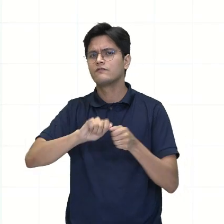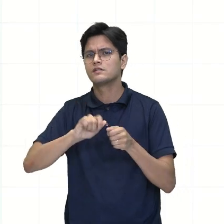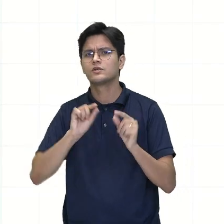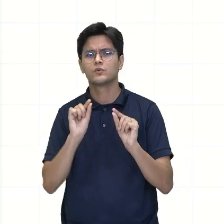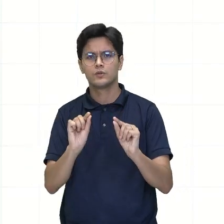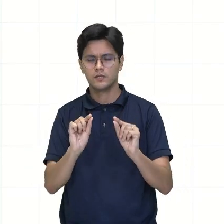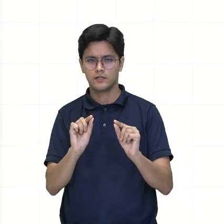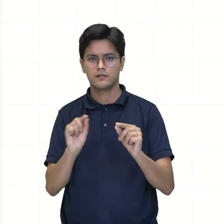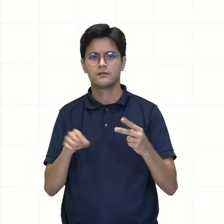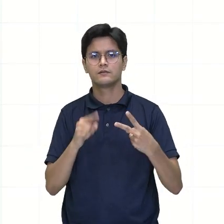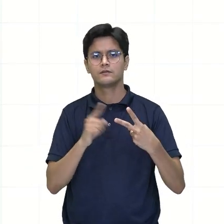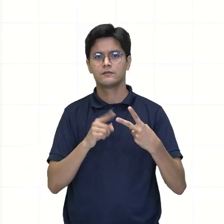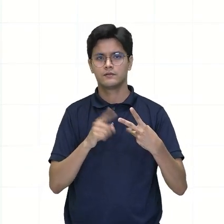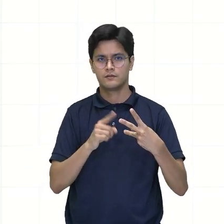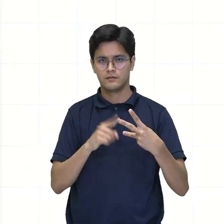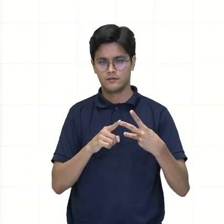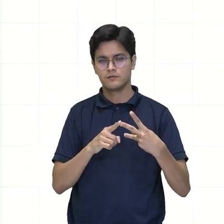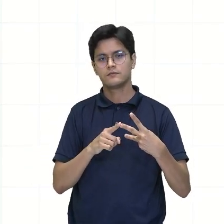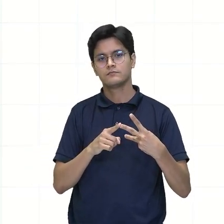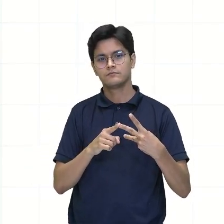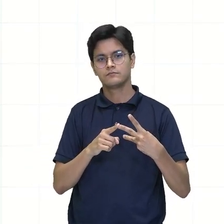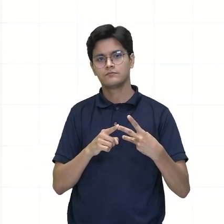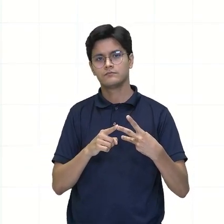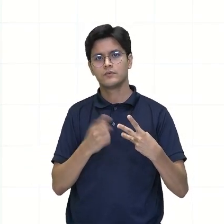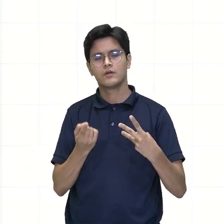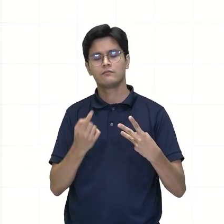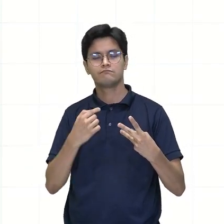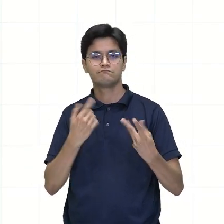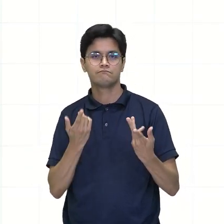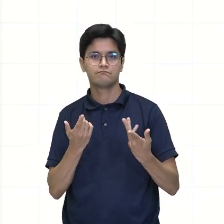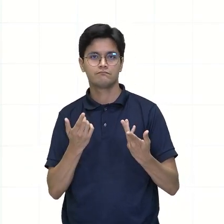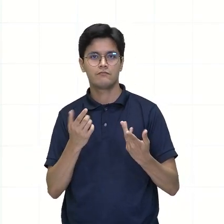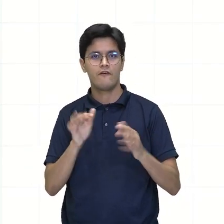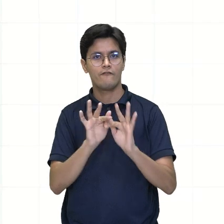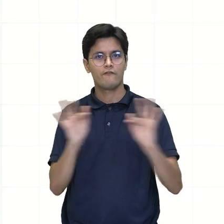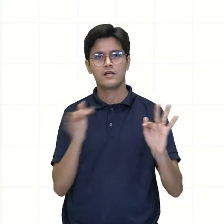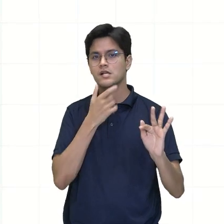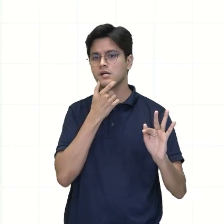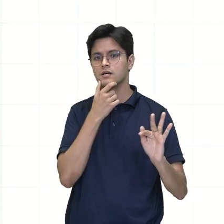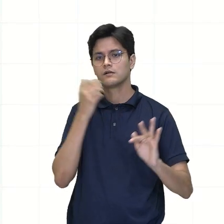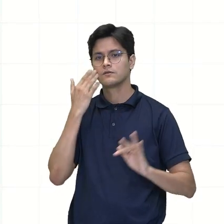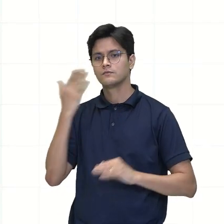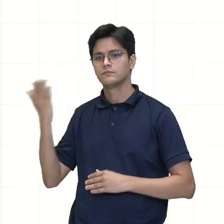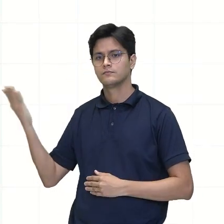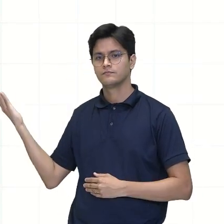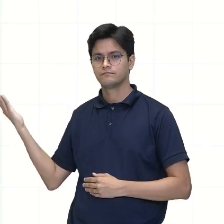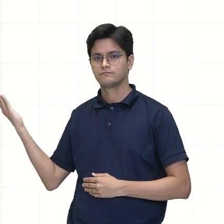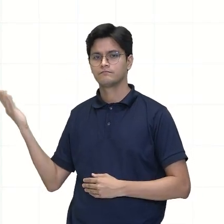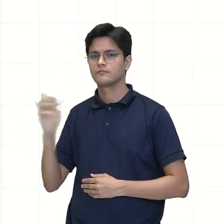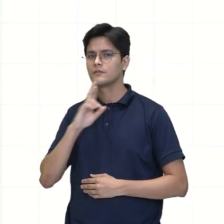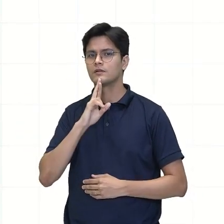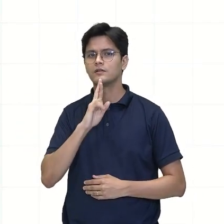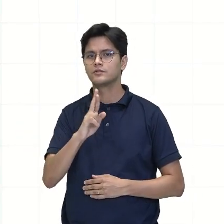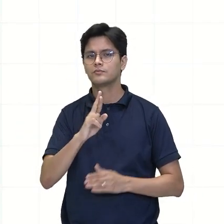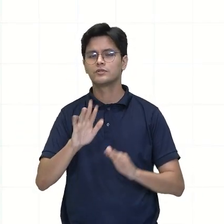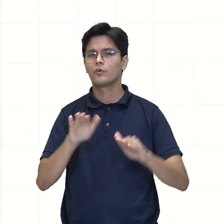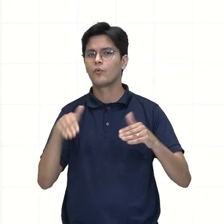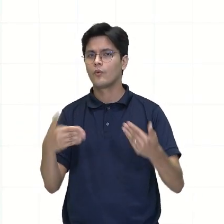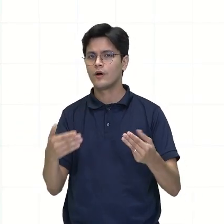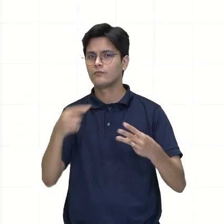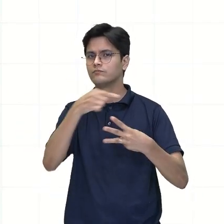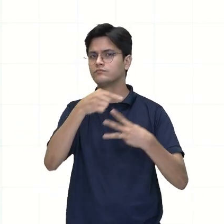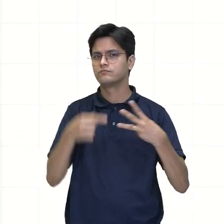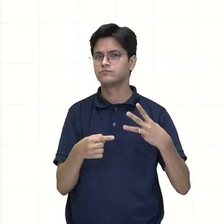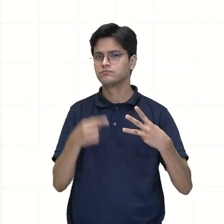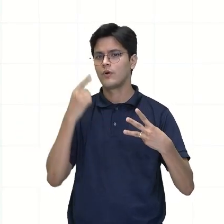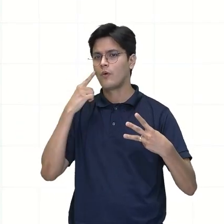book. I'm eating pizza. Ou I am driving a car. Vamos ver a resposta? Essa tá bem